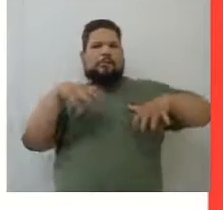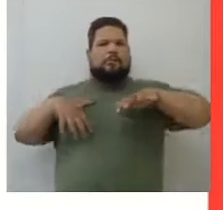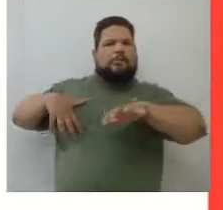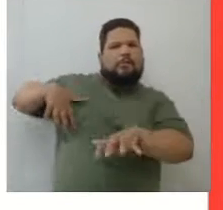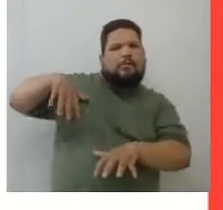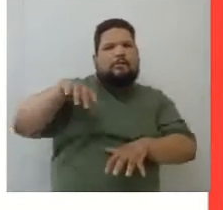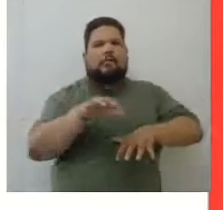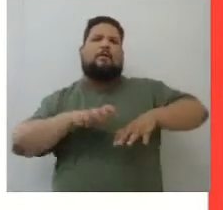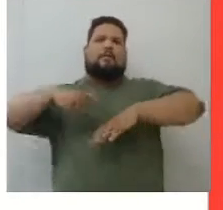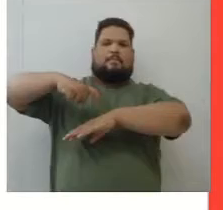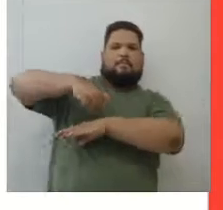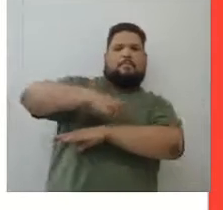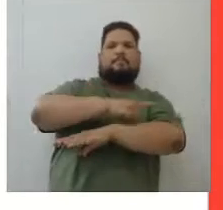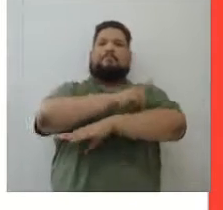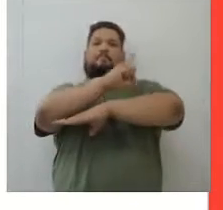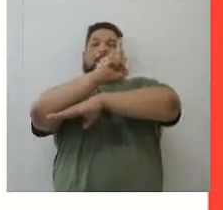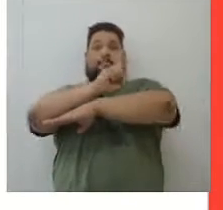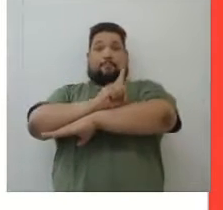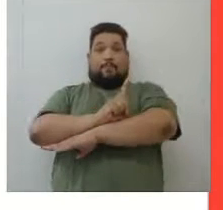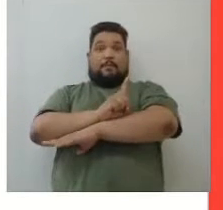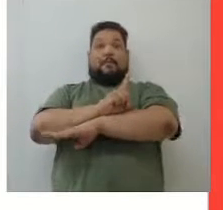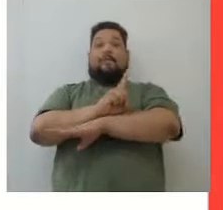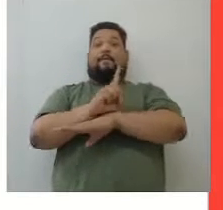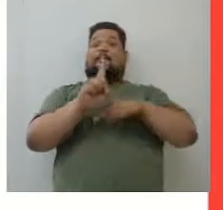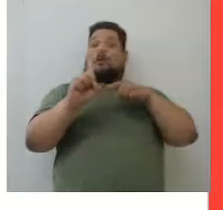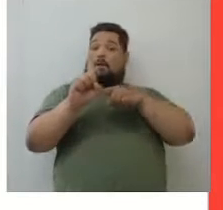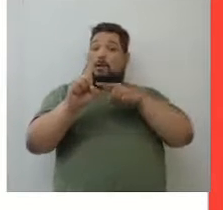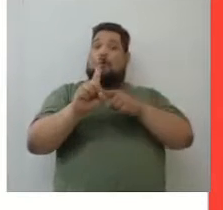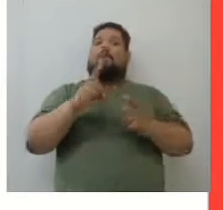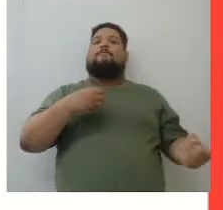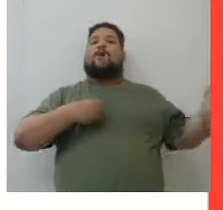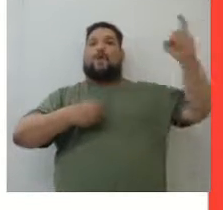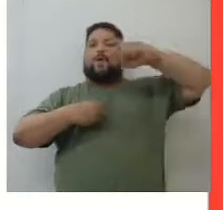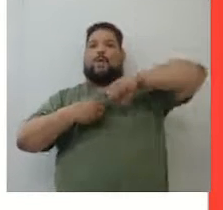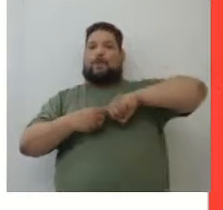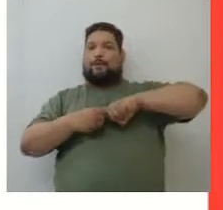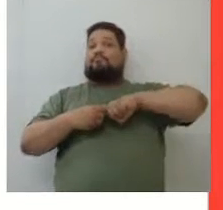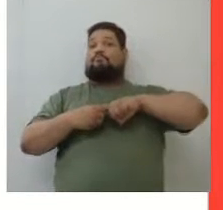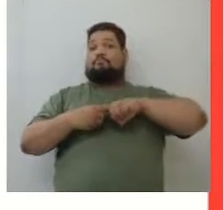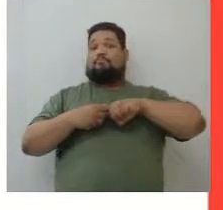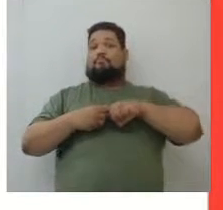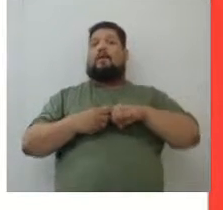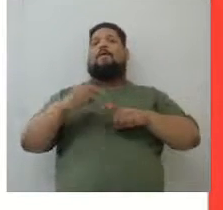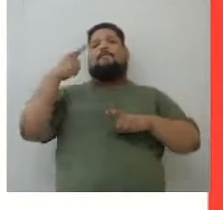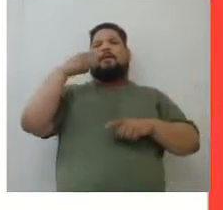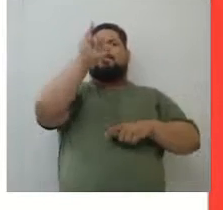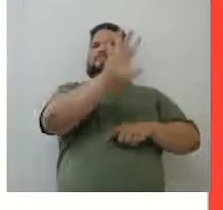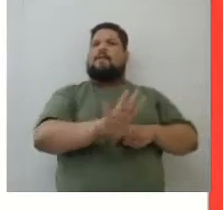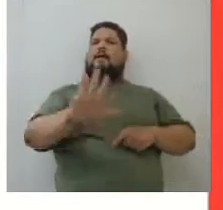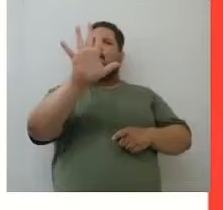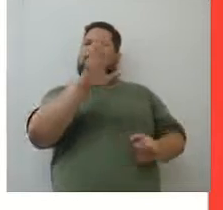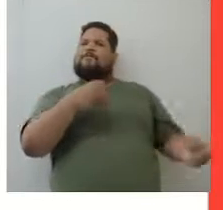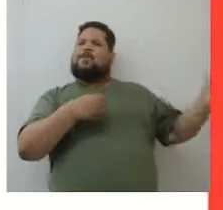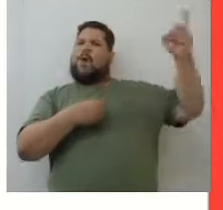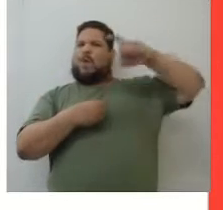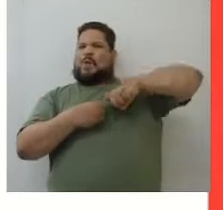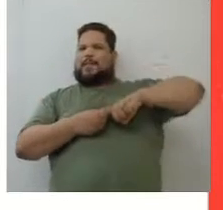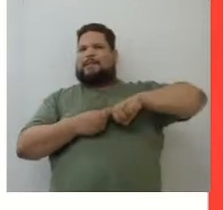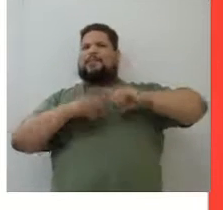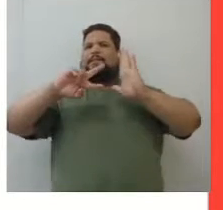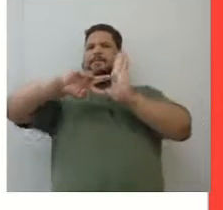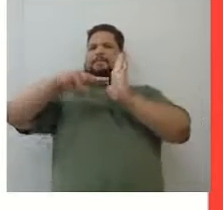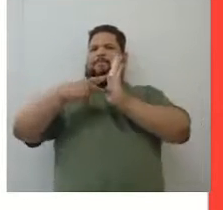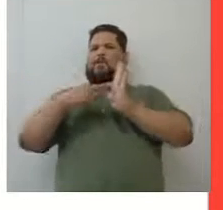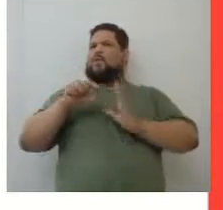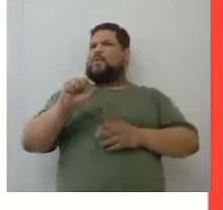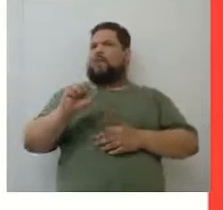evoluindo, ficando um homem ereto e voltando para as suas origens, né? Mas vocês observam na imagem que a volta à origem é uma